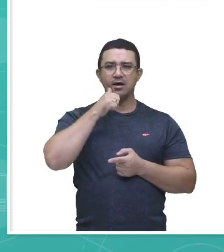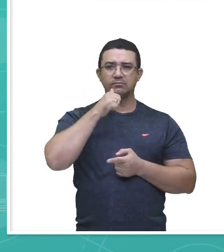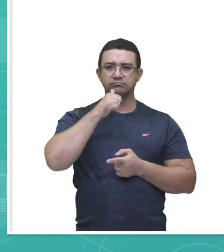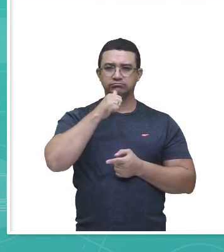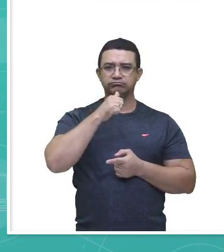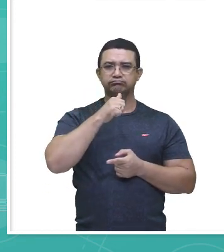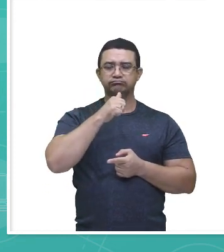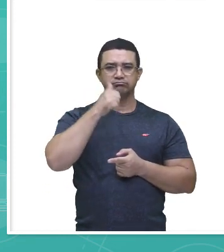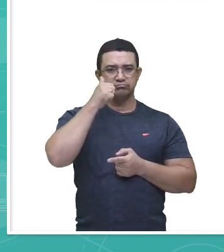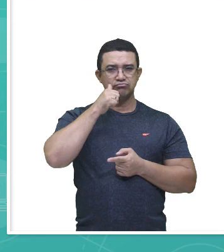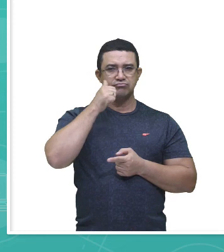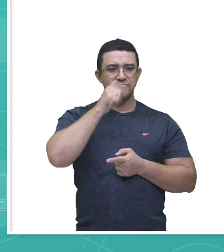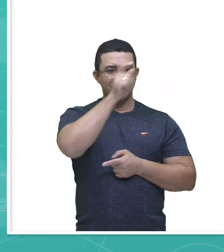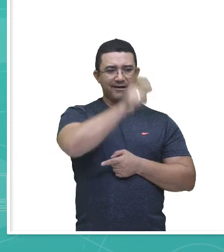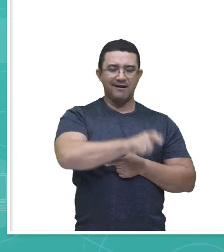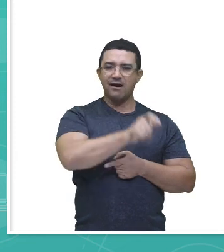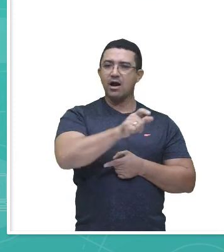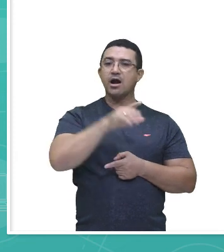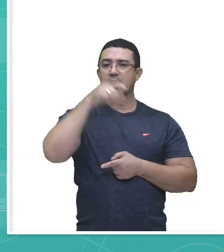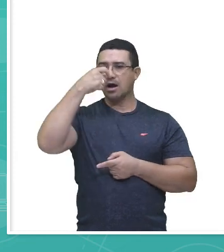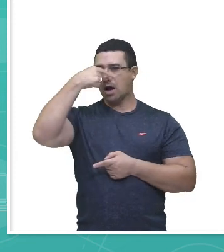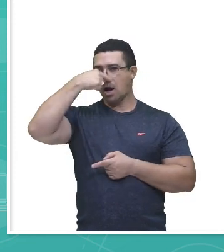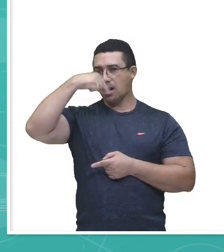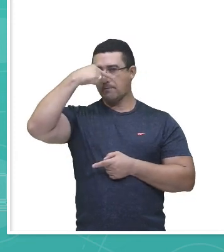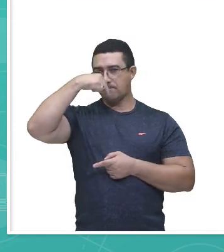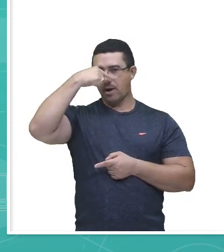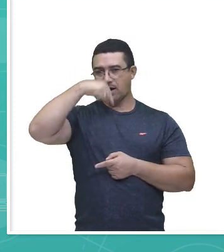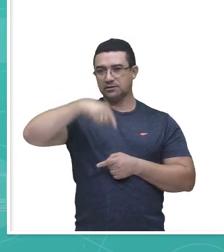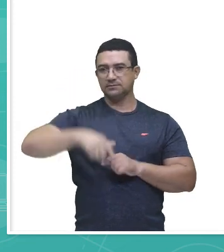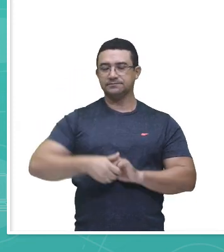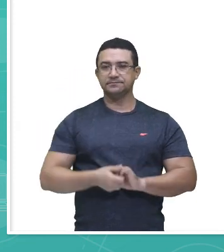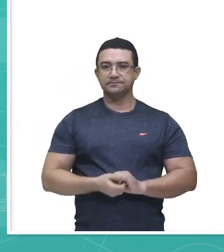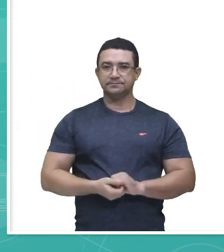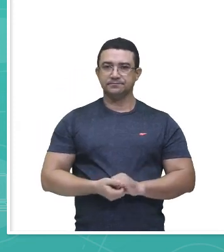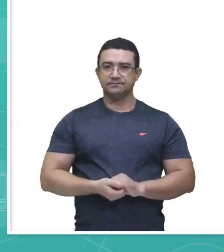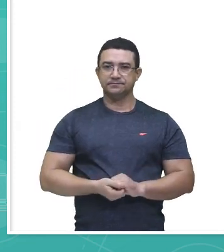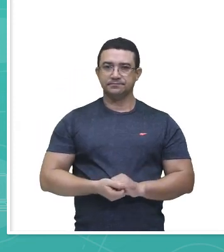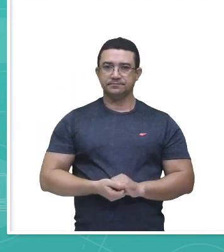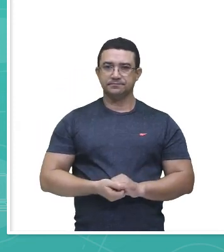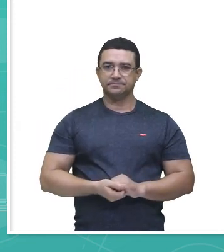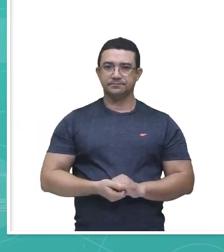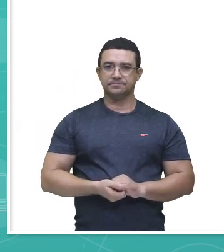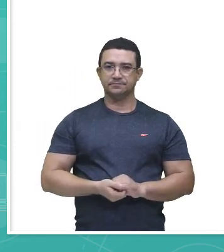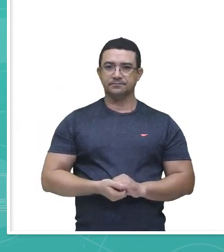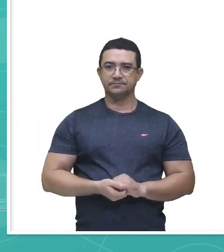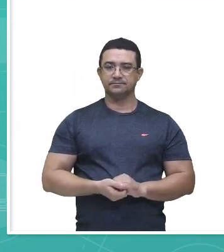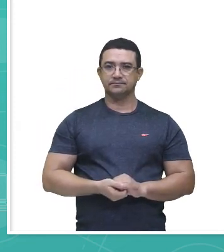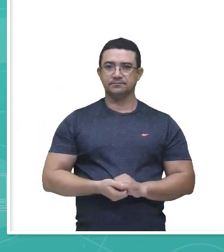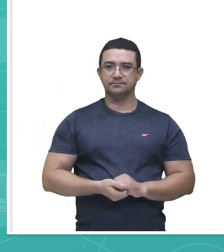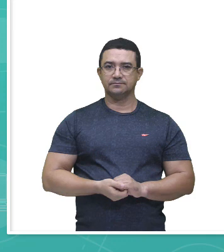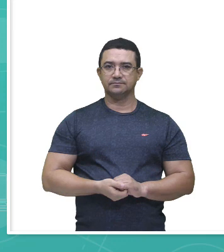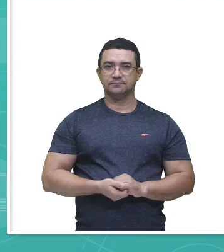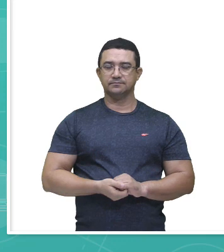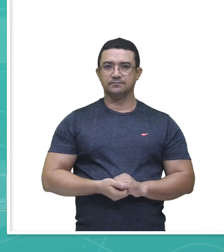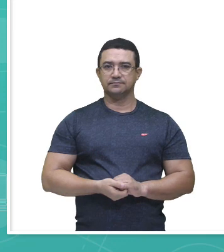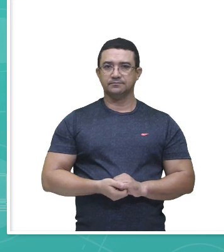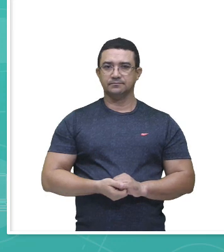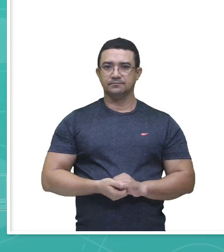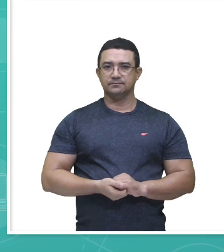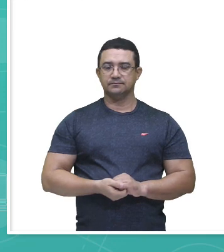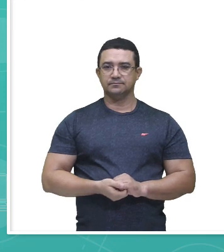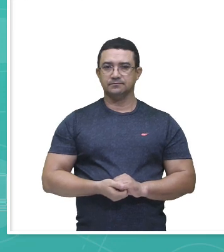essas. Oração que indica conclusão, né? Eu terminei, eu dei minha opinião, eu concluo